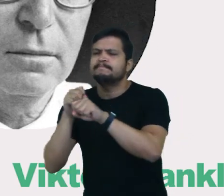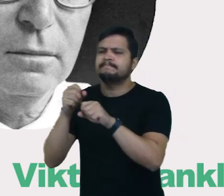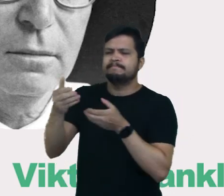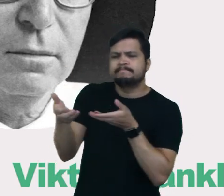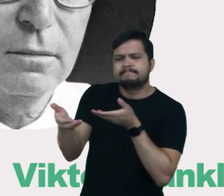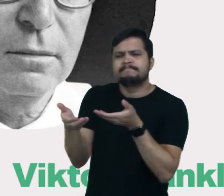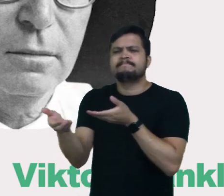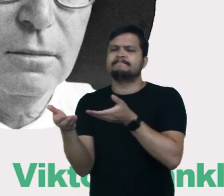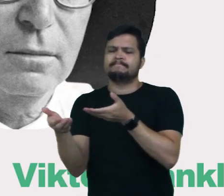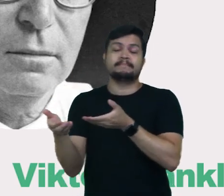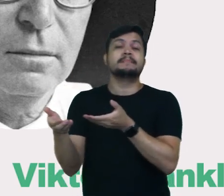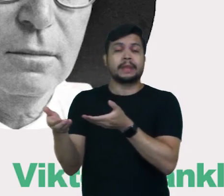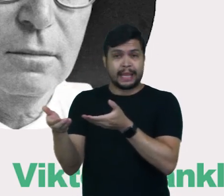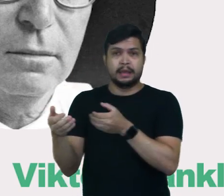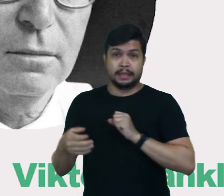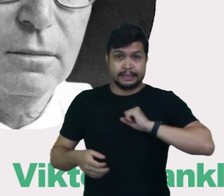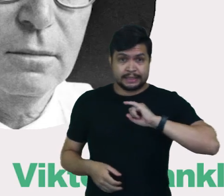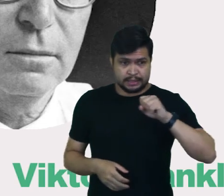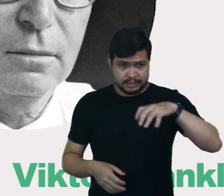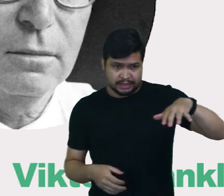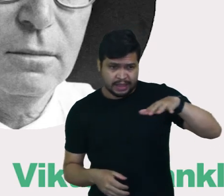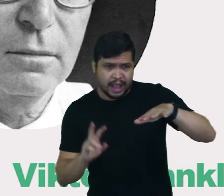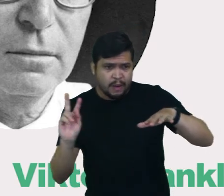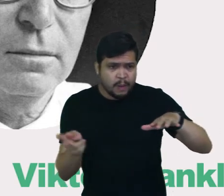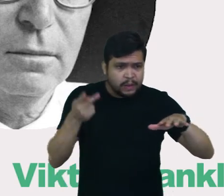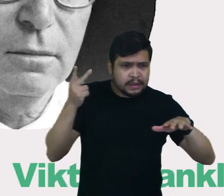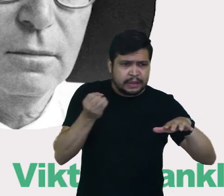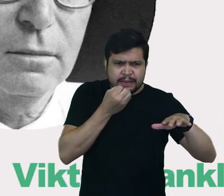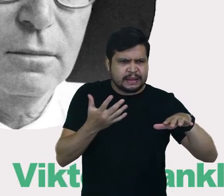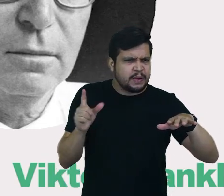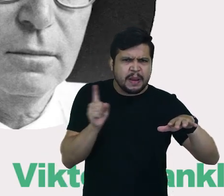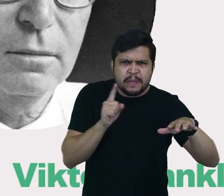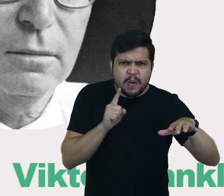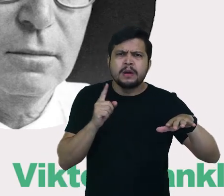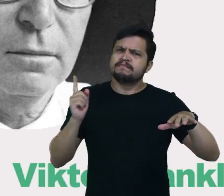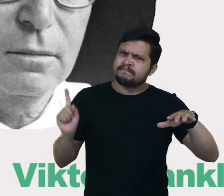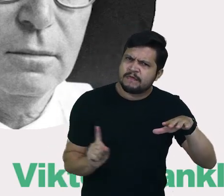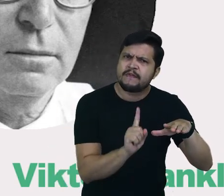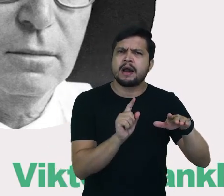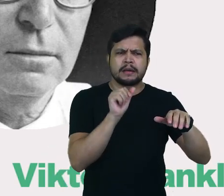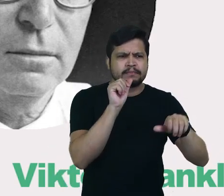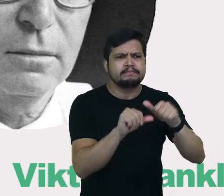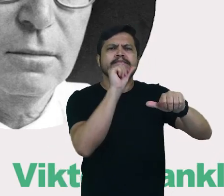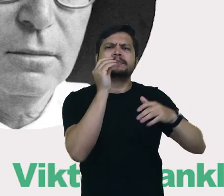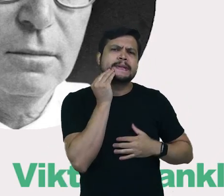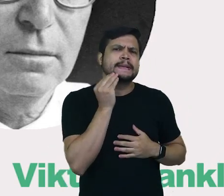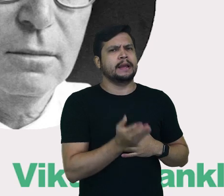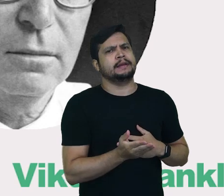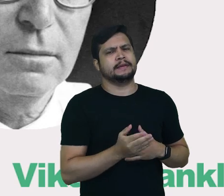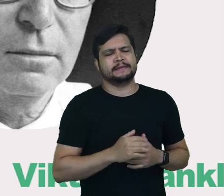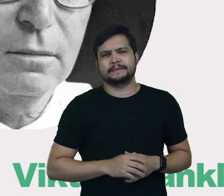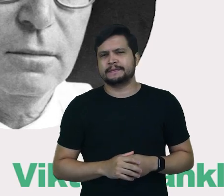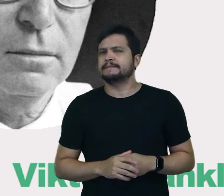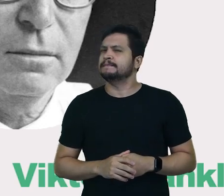também essa ansiedade. Quando a situação não for boa, transforme-a. Faça com que a situação seja